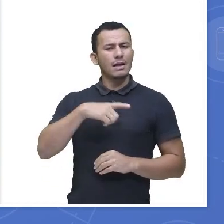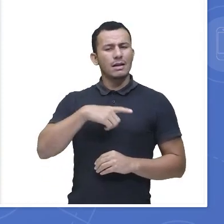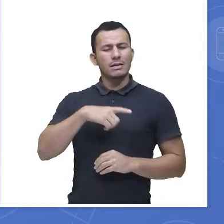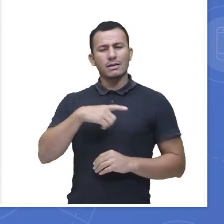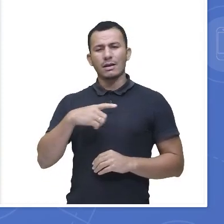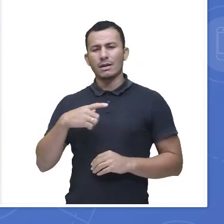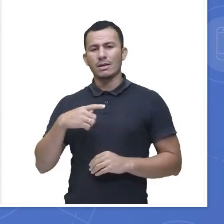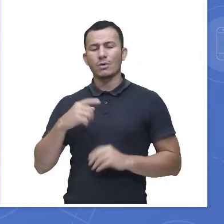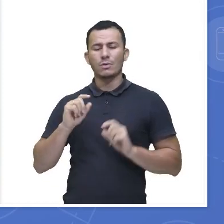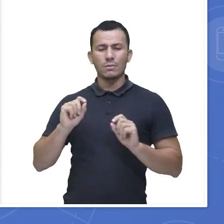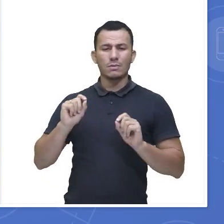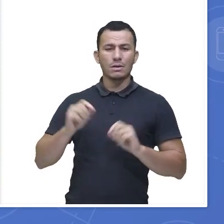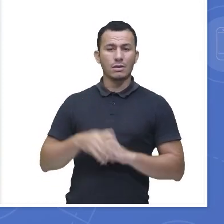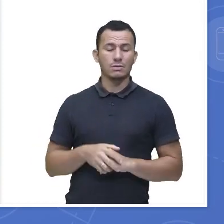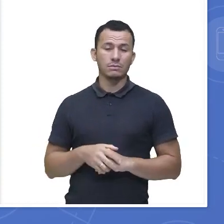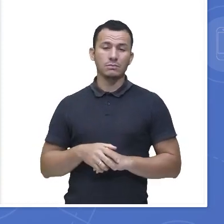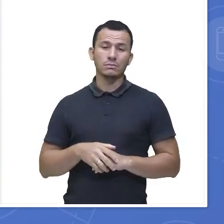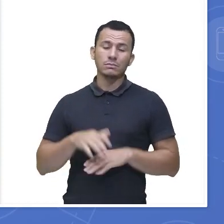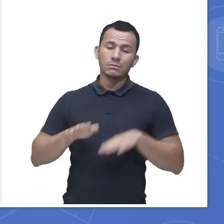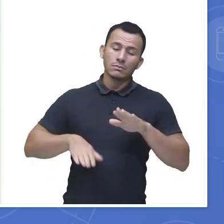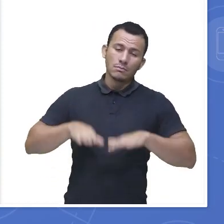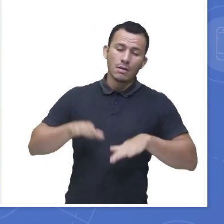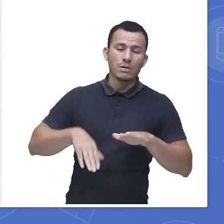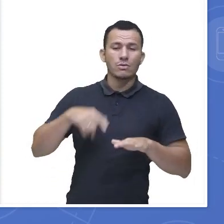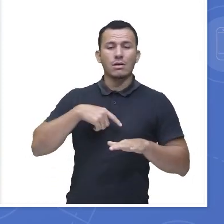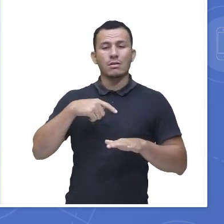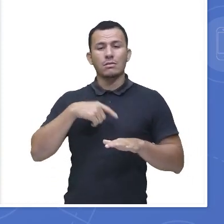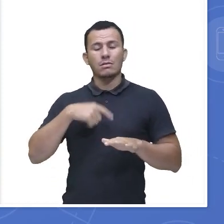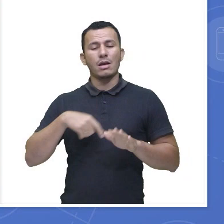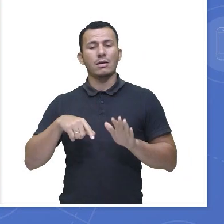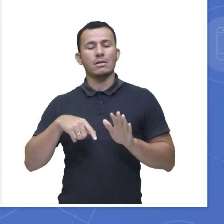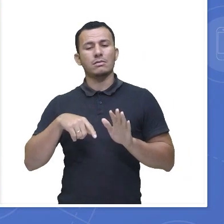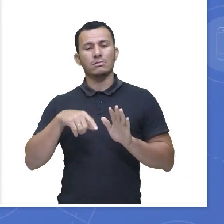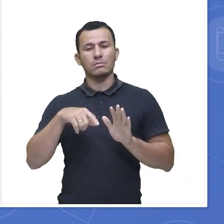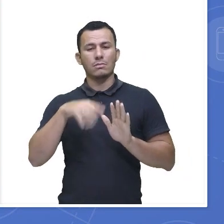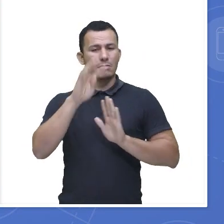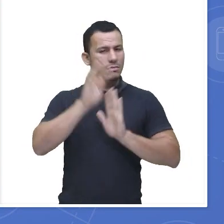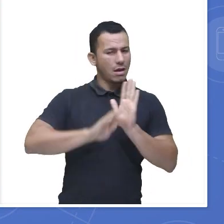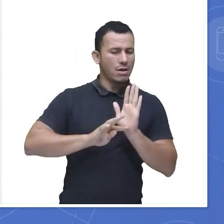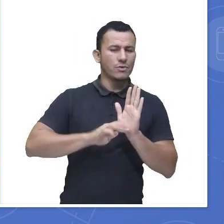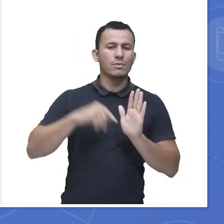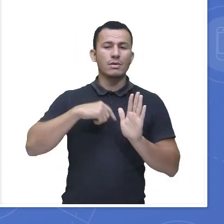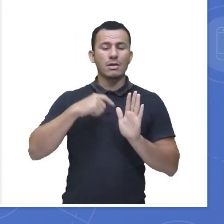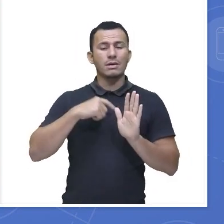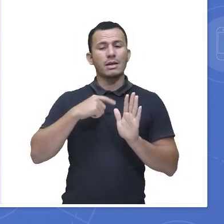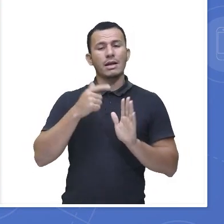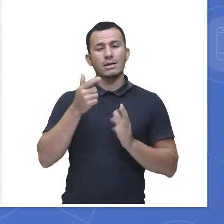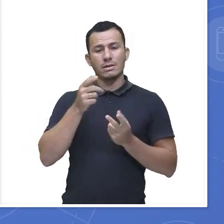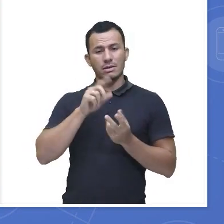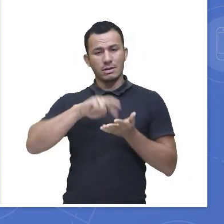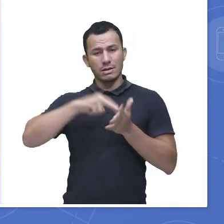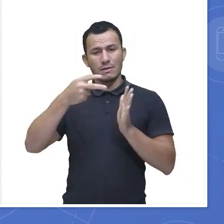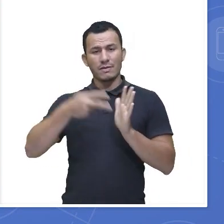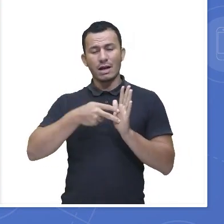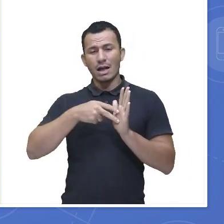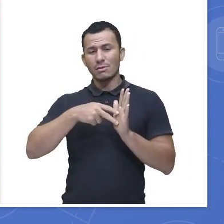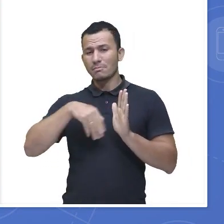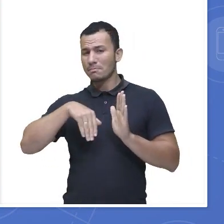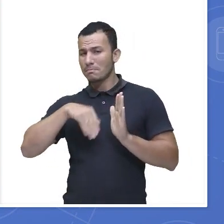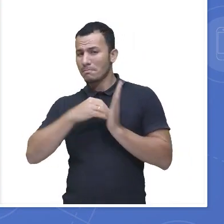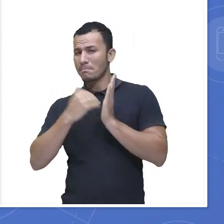né, quando uma mensagem tem mais de um significado possível. Preste muita atenção a isso.